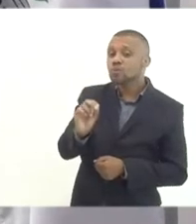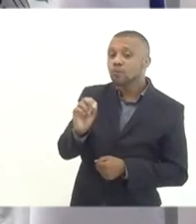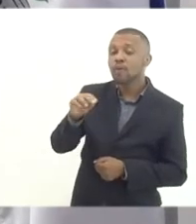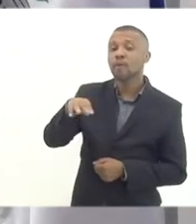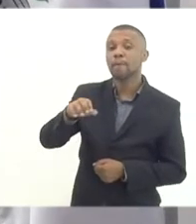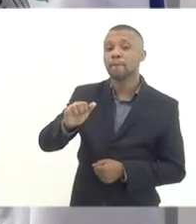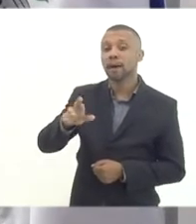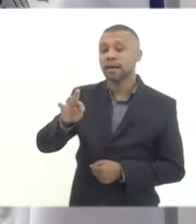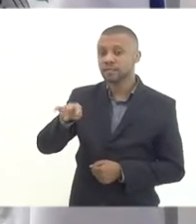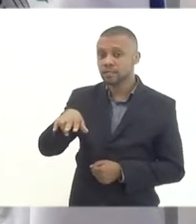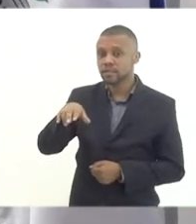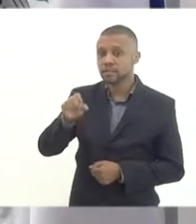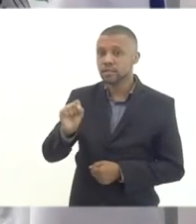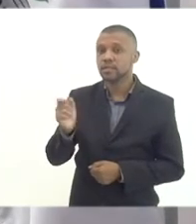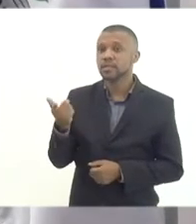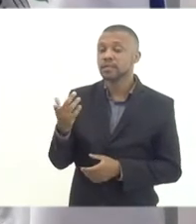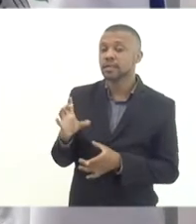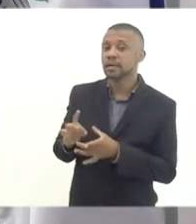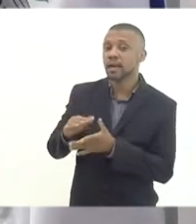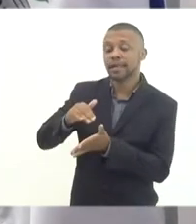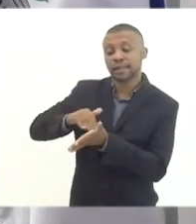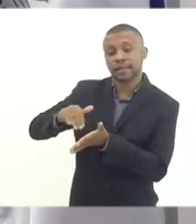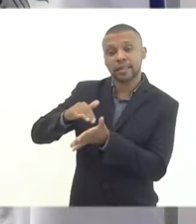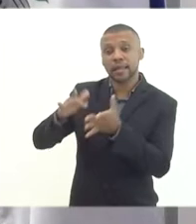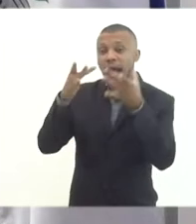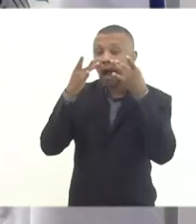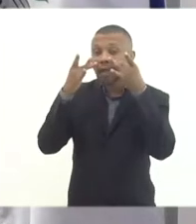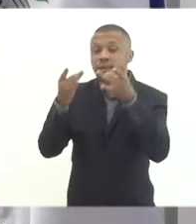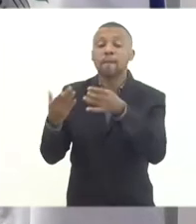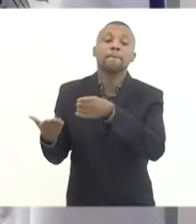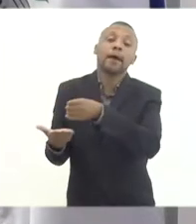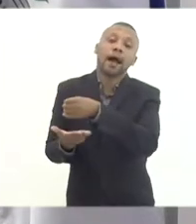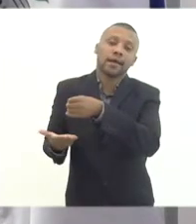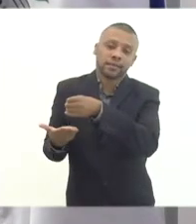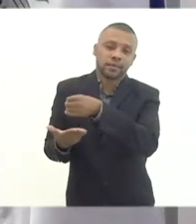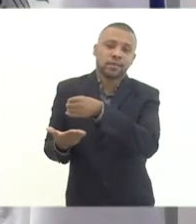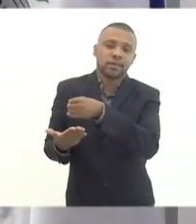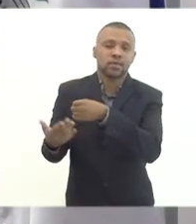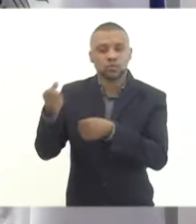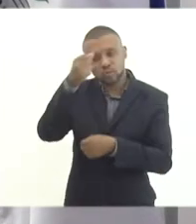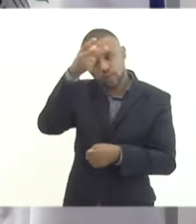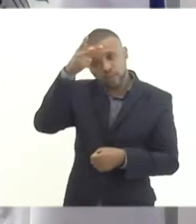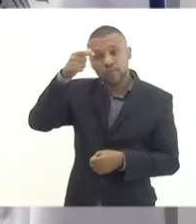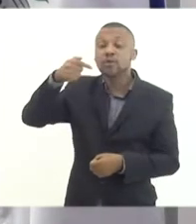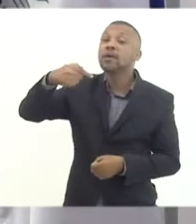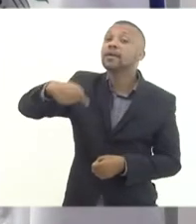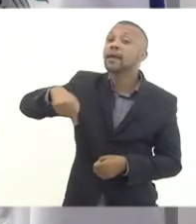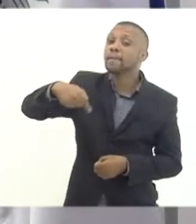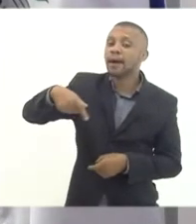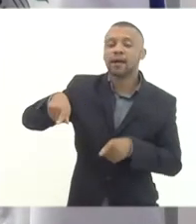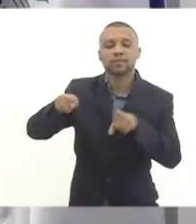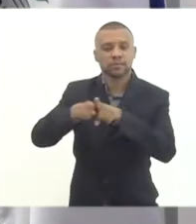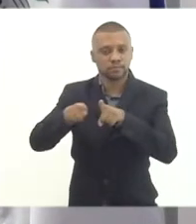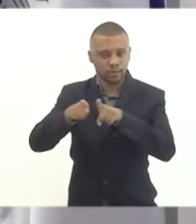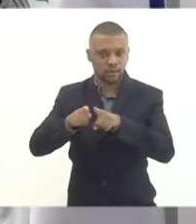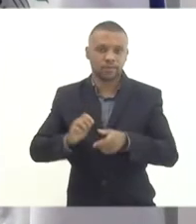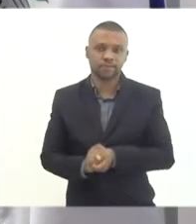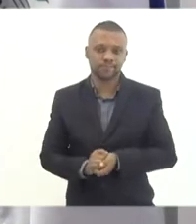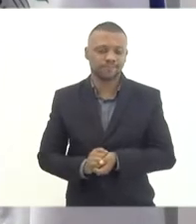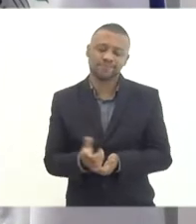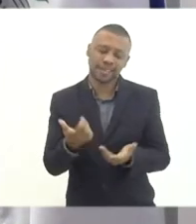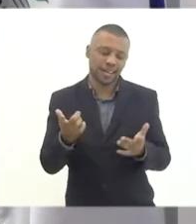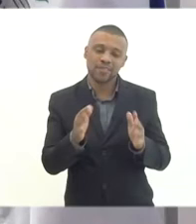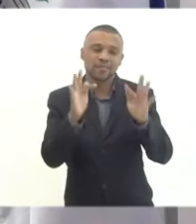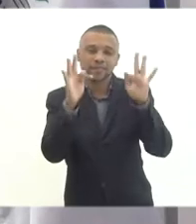Martins da secretaria de atenção básico de Queimados também é no final tudo da